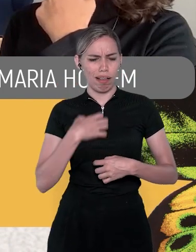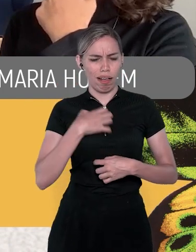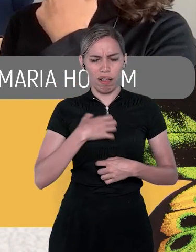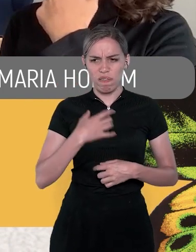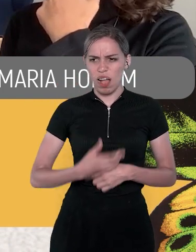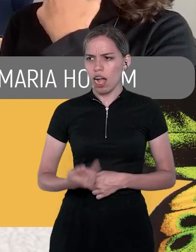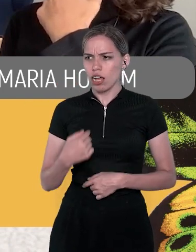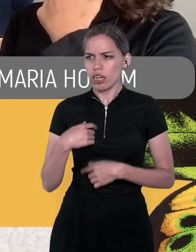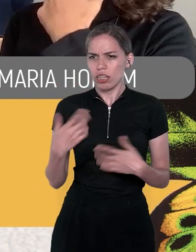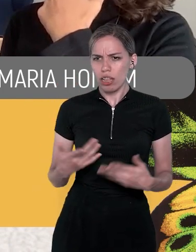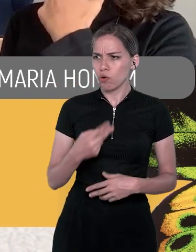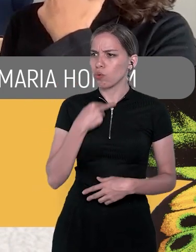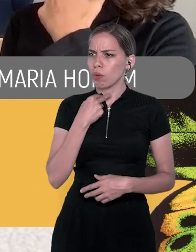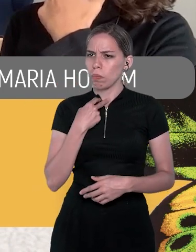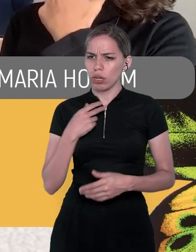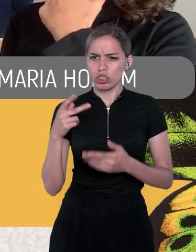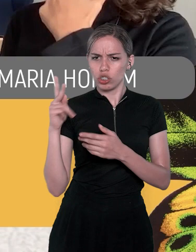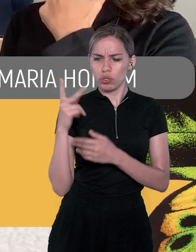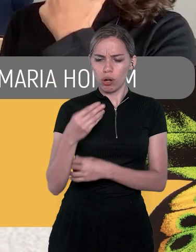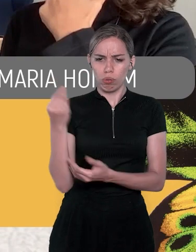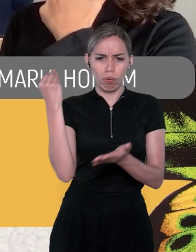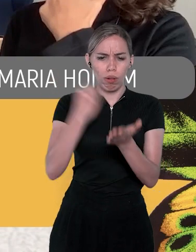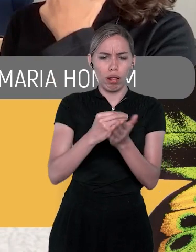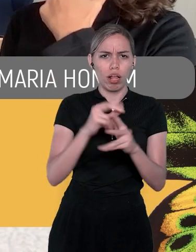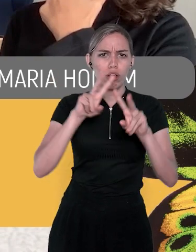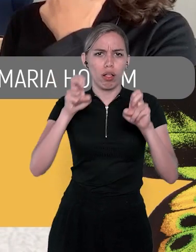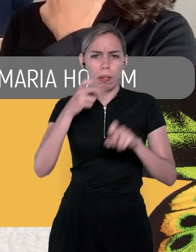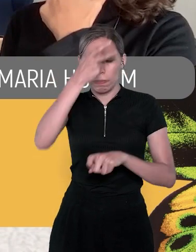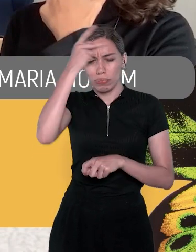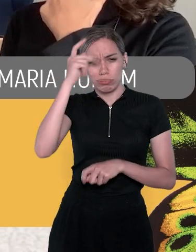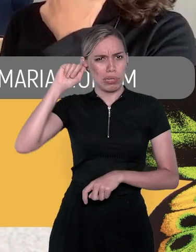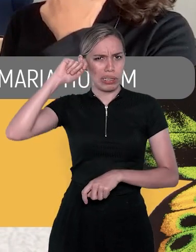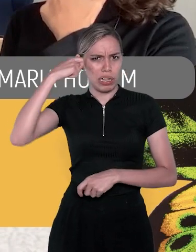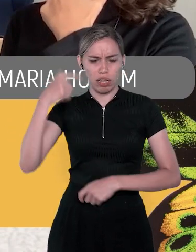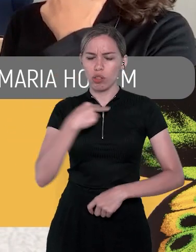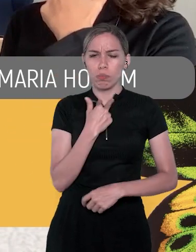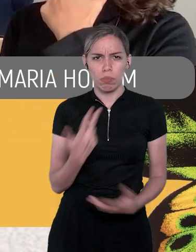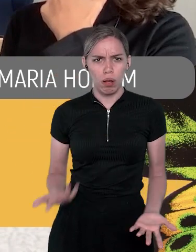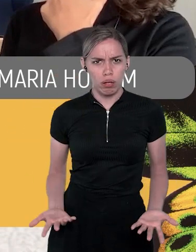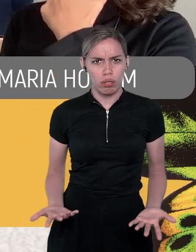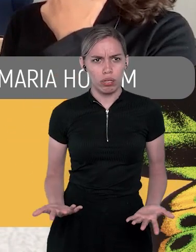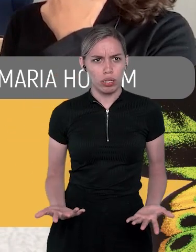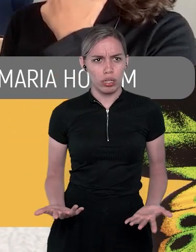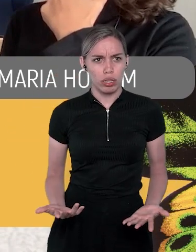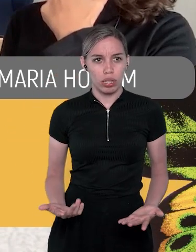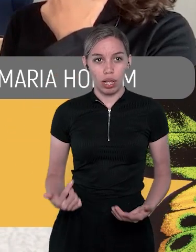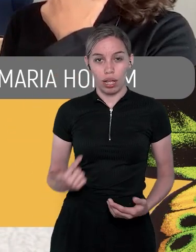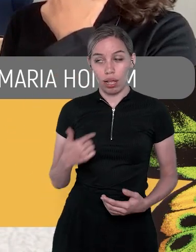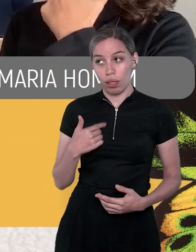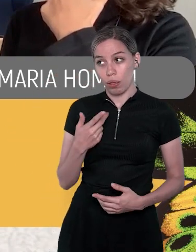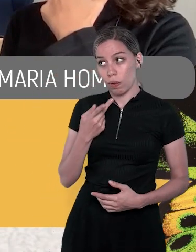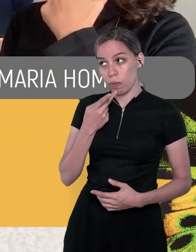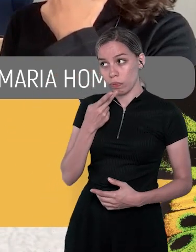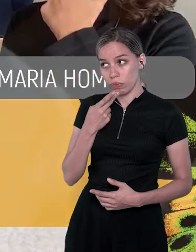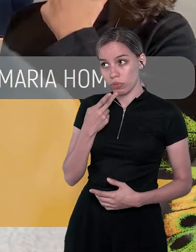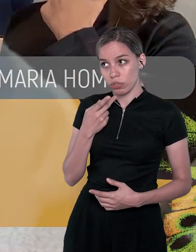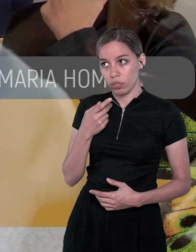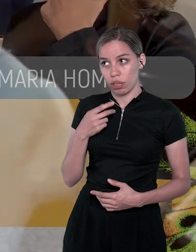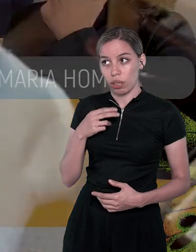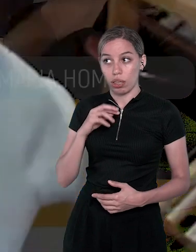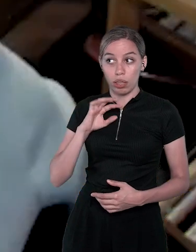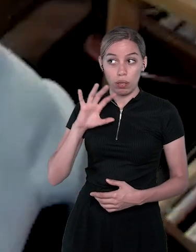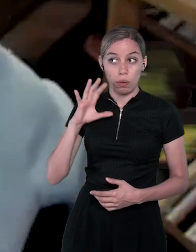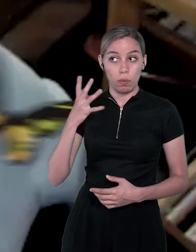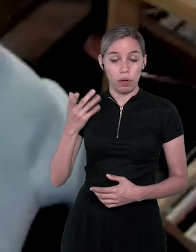porque virou um interditado. Aí eu digo, olha, para mim mesmo, acho